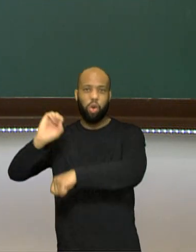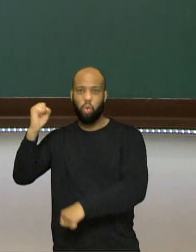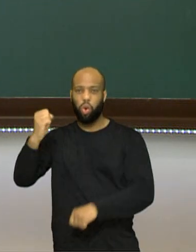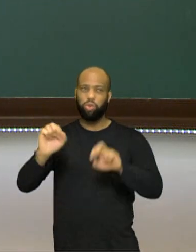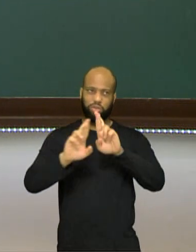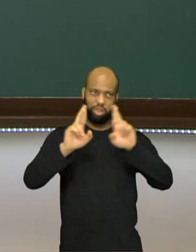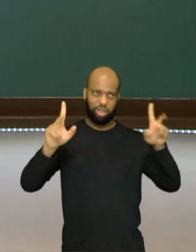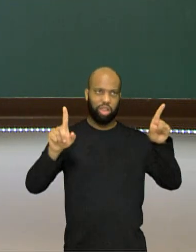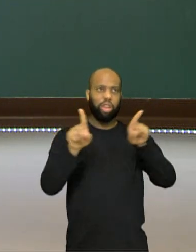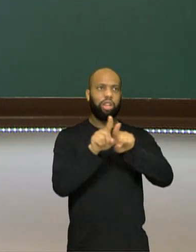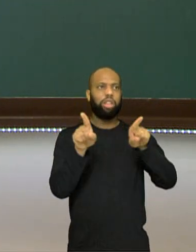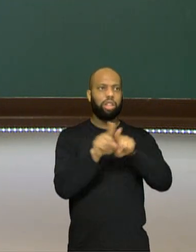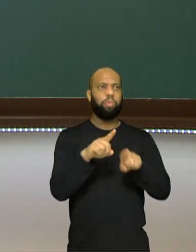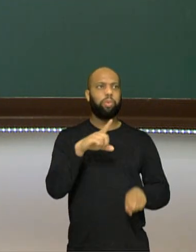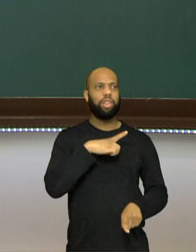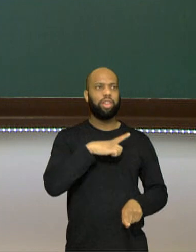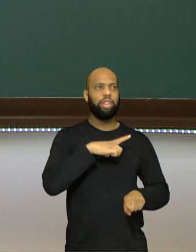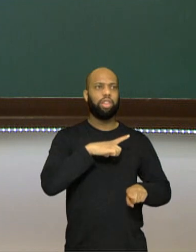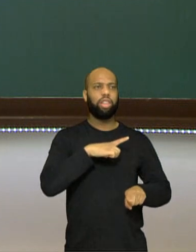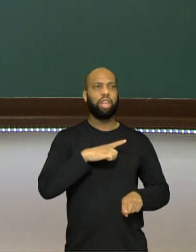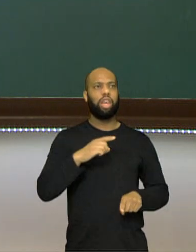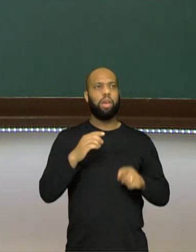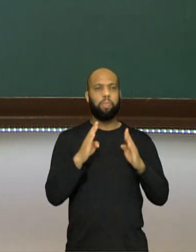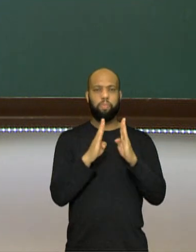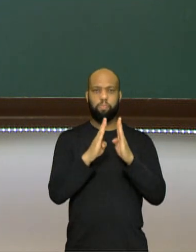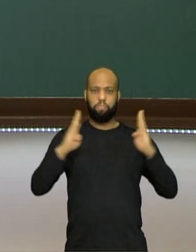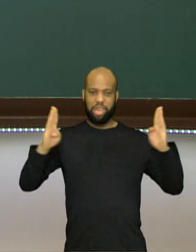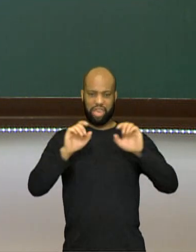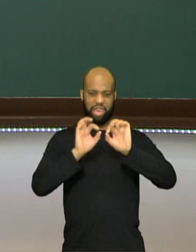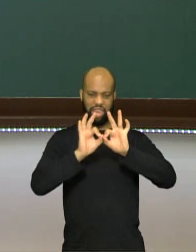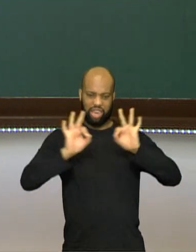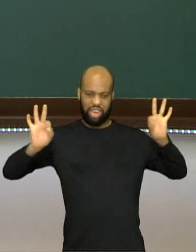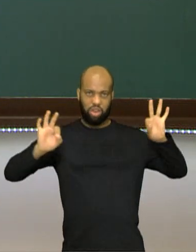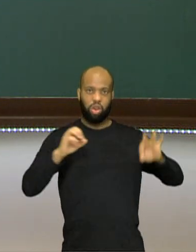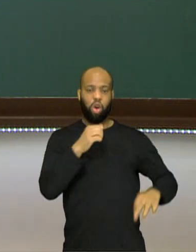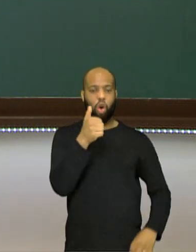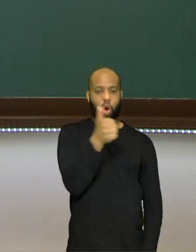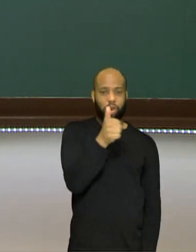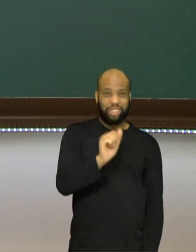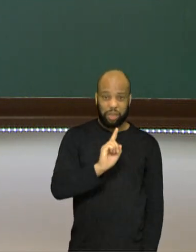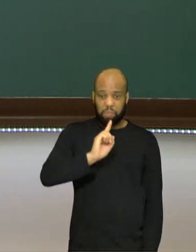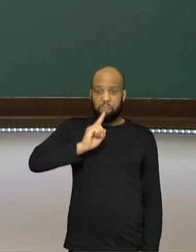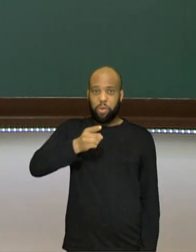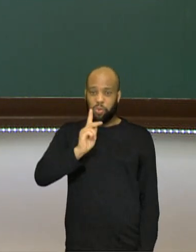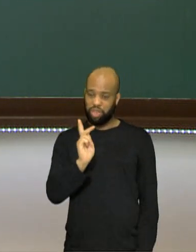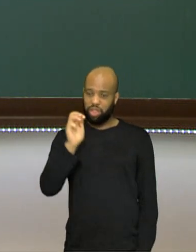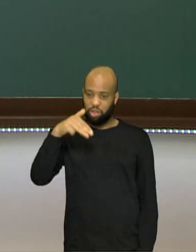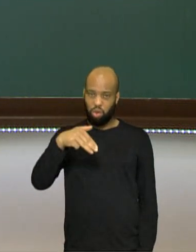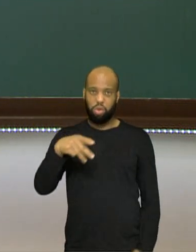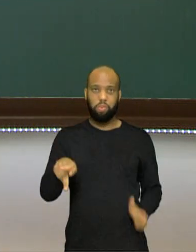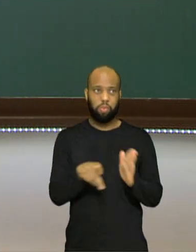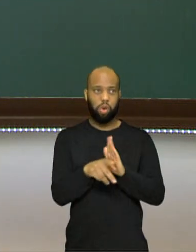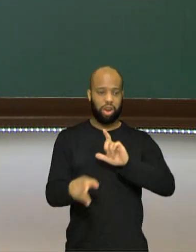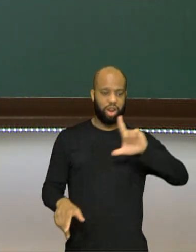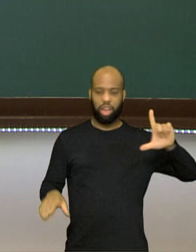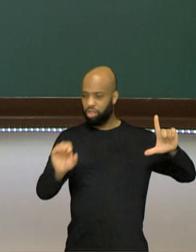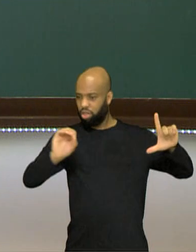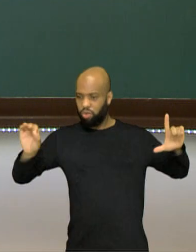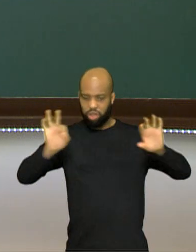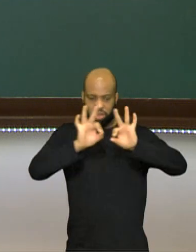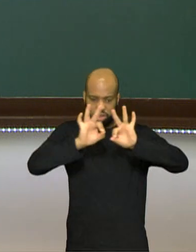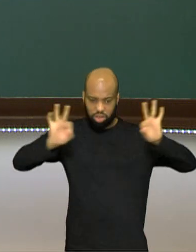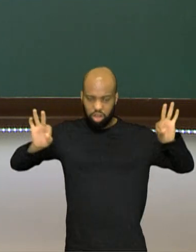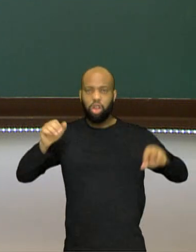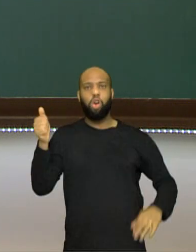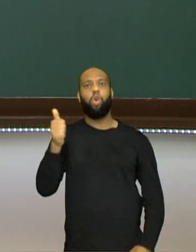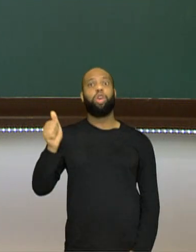ela tem 11 mil quilômetros de leste a oeste, beleza?